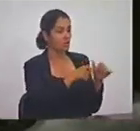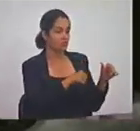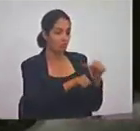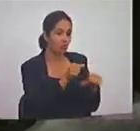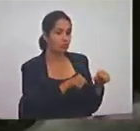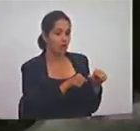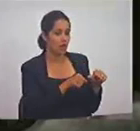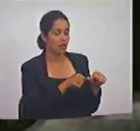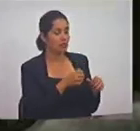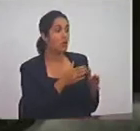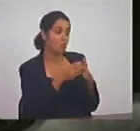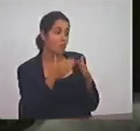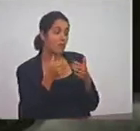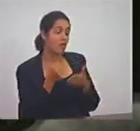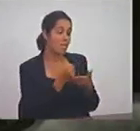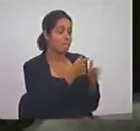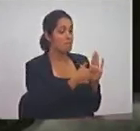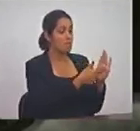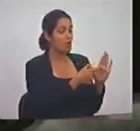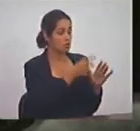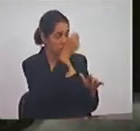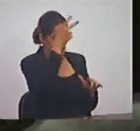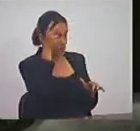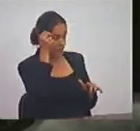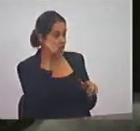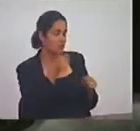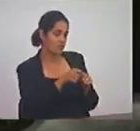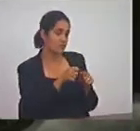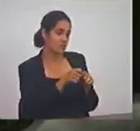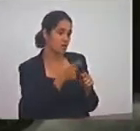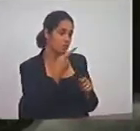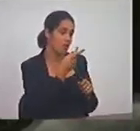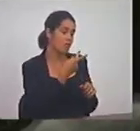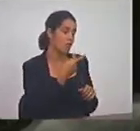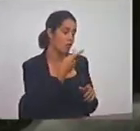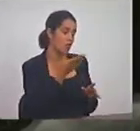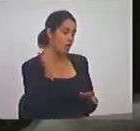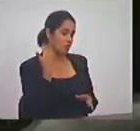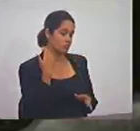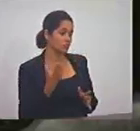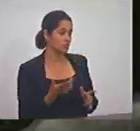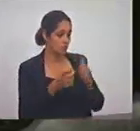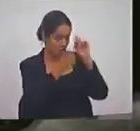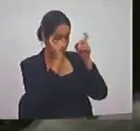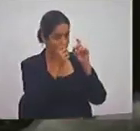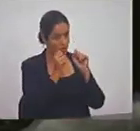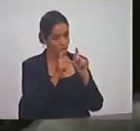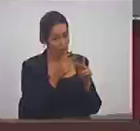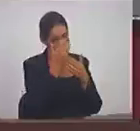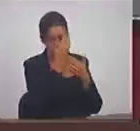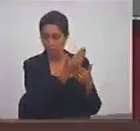essa situação até o prefeito, para ele que ele fizesse e cumprisse o que foi determinado naquela reunião. Obrigado,